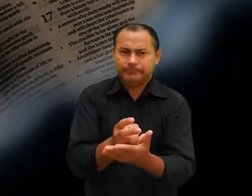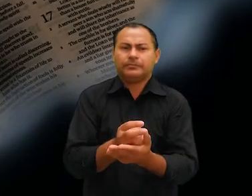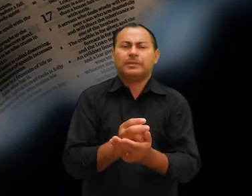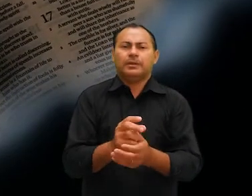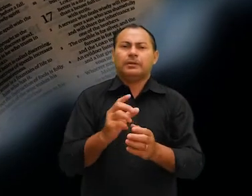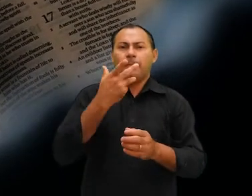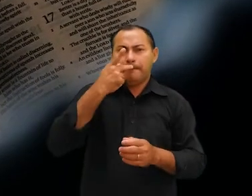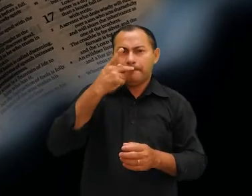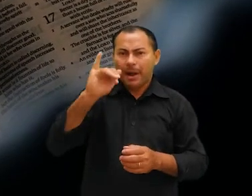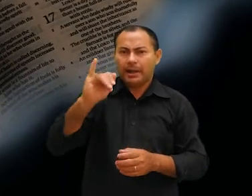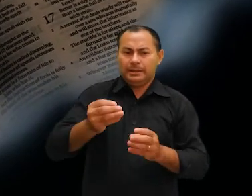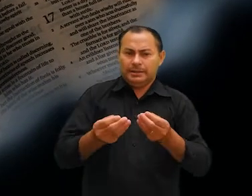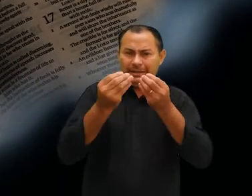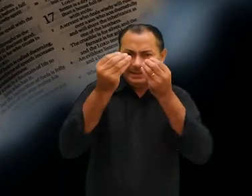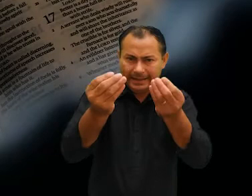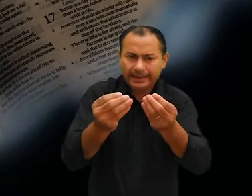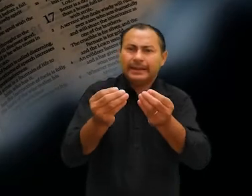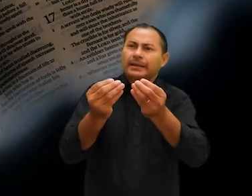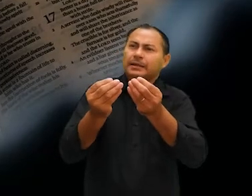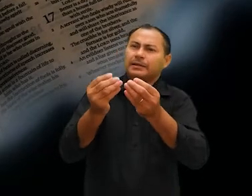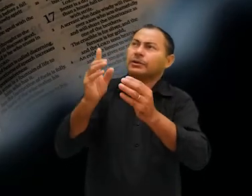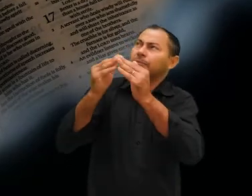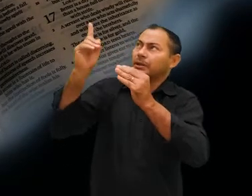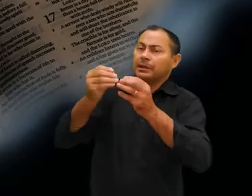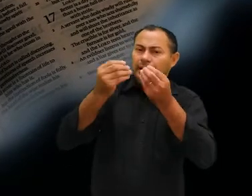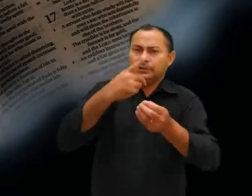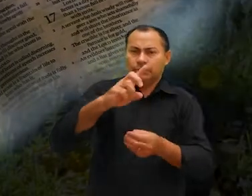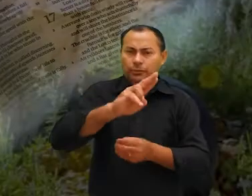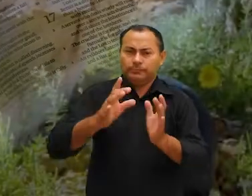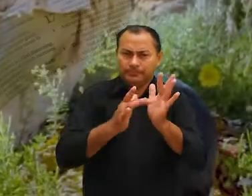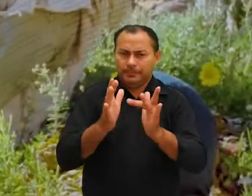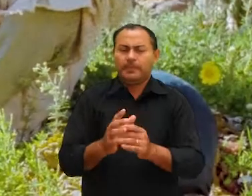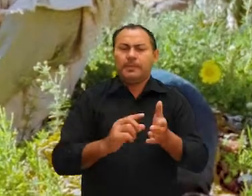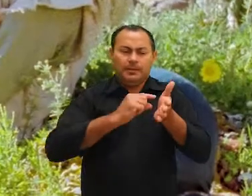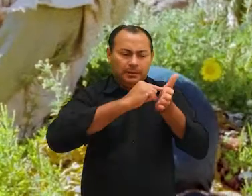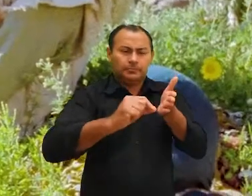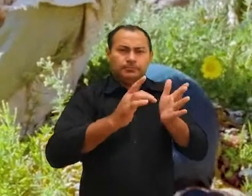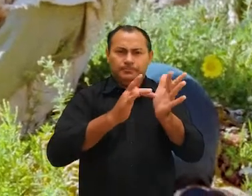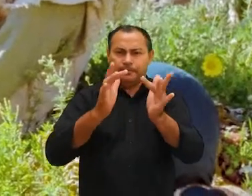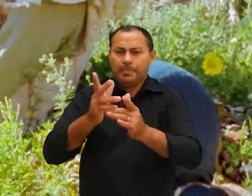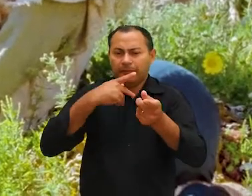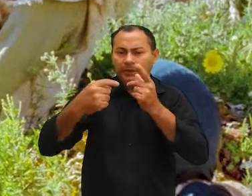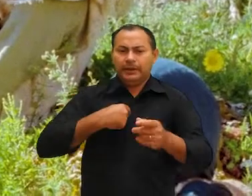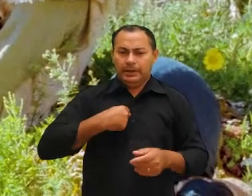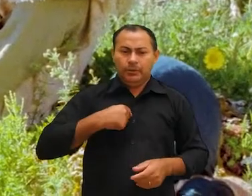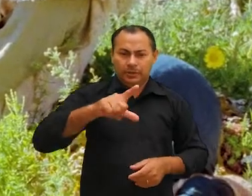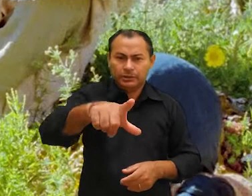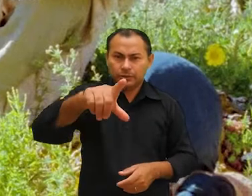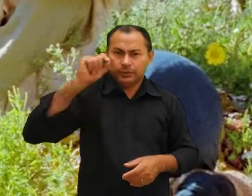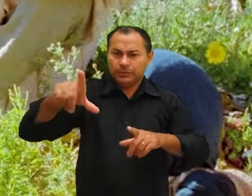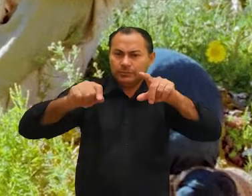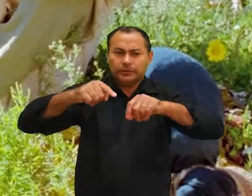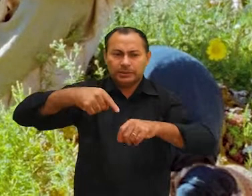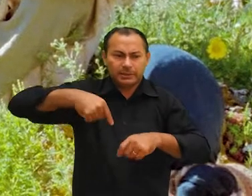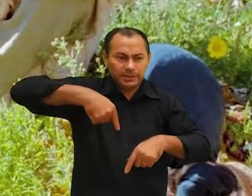permanece a fim de que o pai lhe conceda o que pedir em seu nome neste Versículo Jesus falou e os